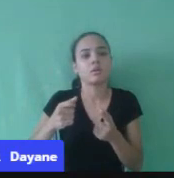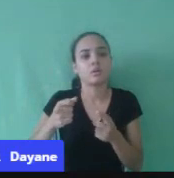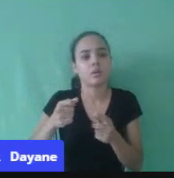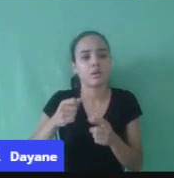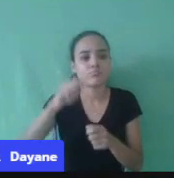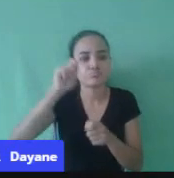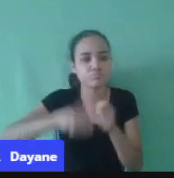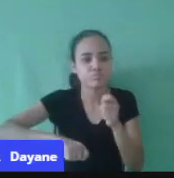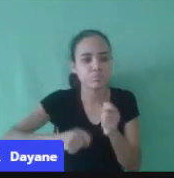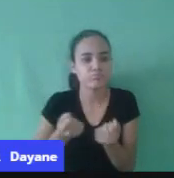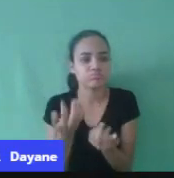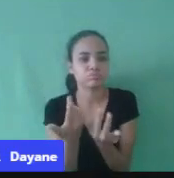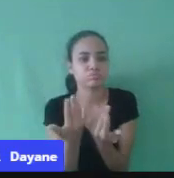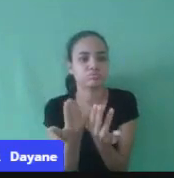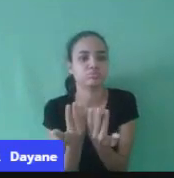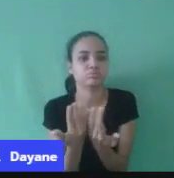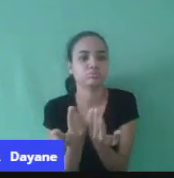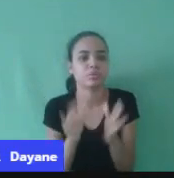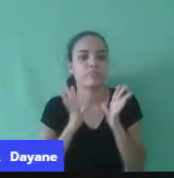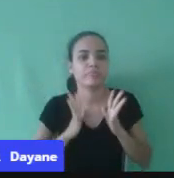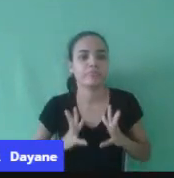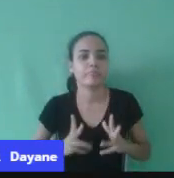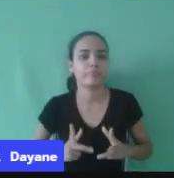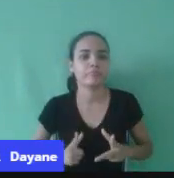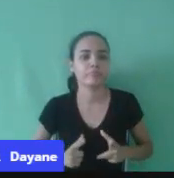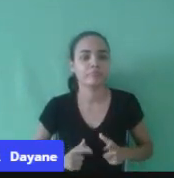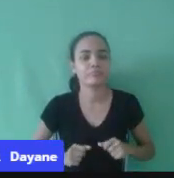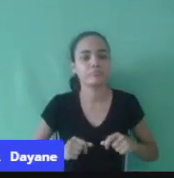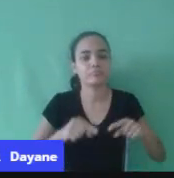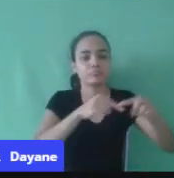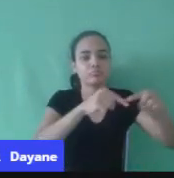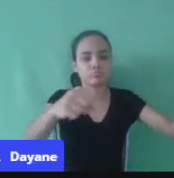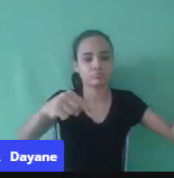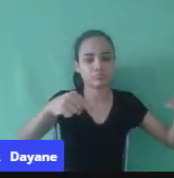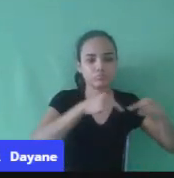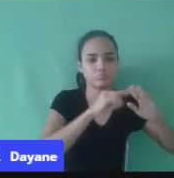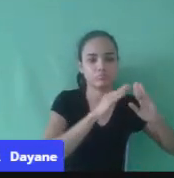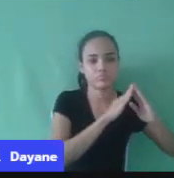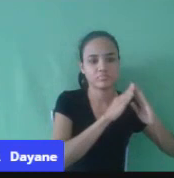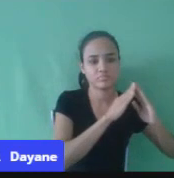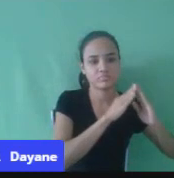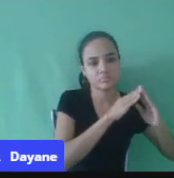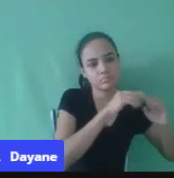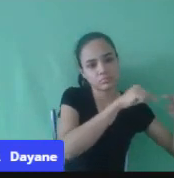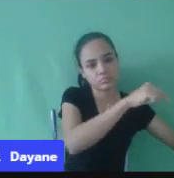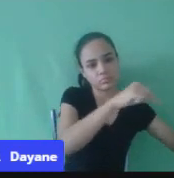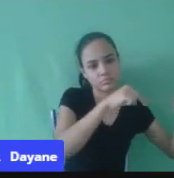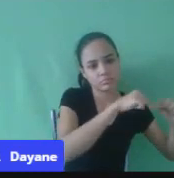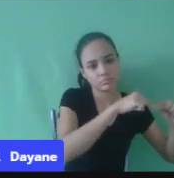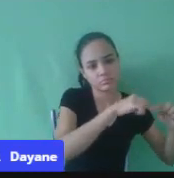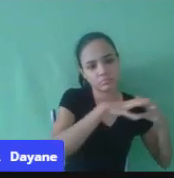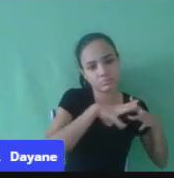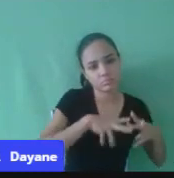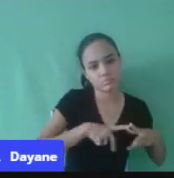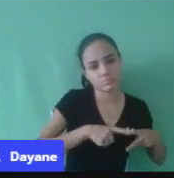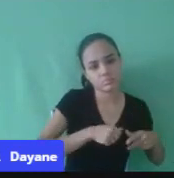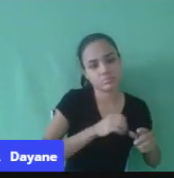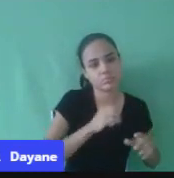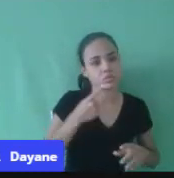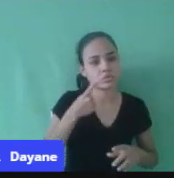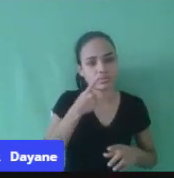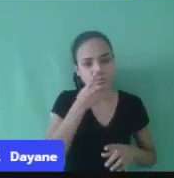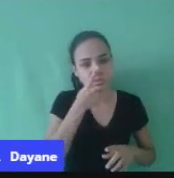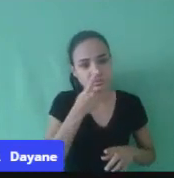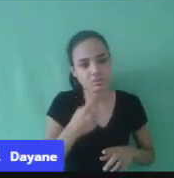seu terreno, ora para queimar o seu lixo, né? Mas ele tinha que entender que nesse período